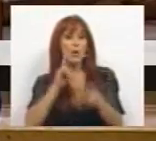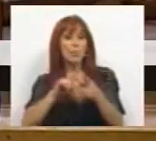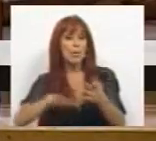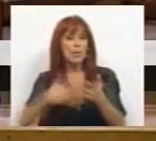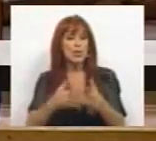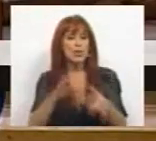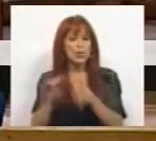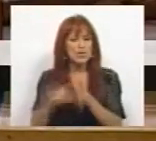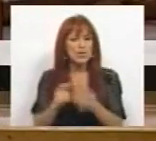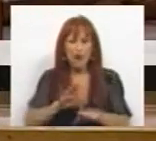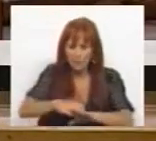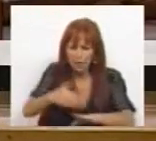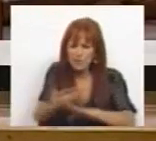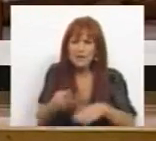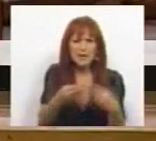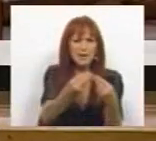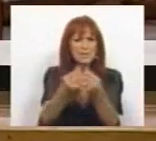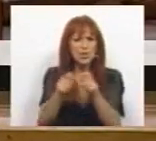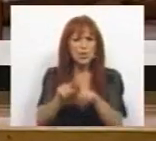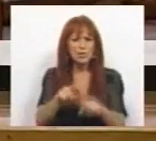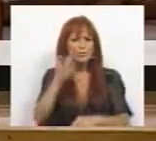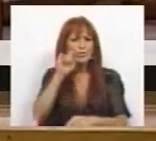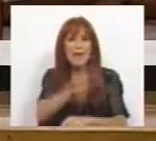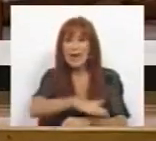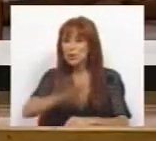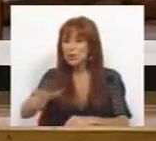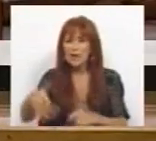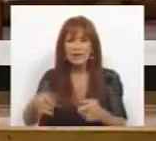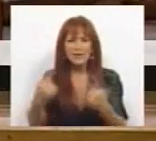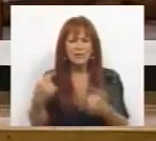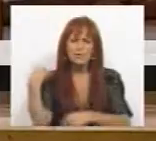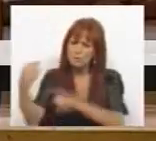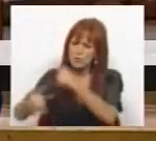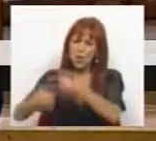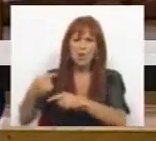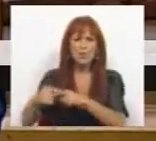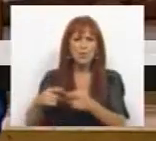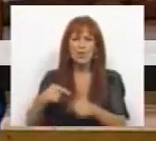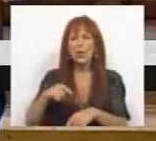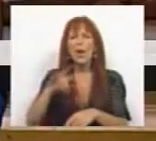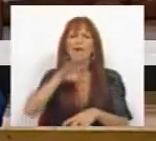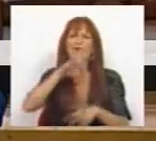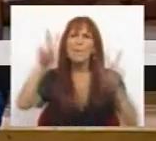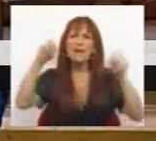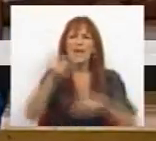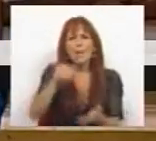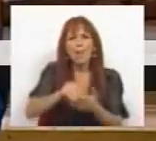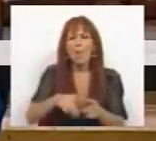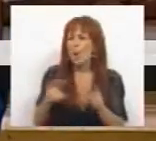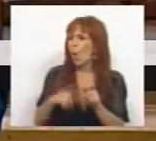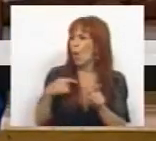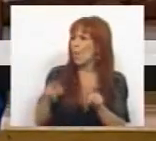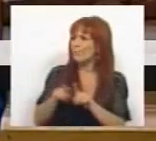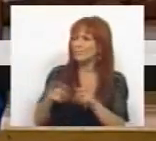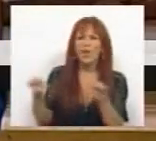tem a ver com o necessário reforço dos meios para a conservação da natureza, que tem vindo a ser o parente pobre, ou pior, o vizinho